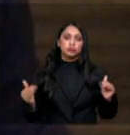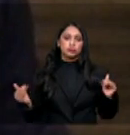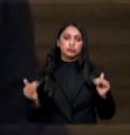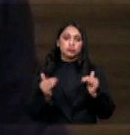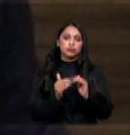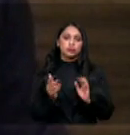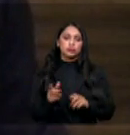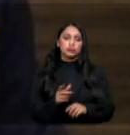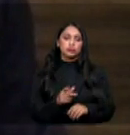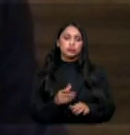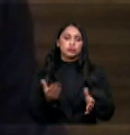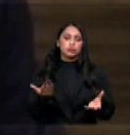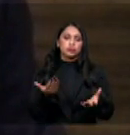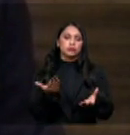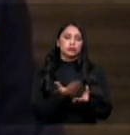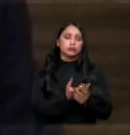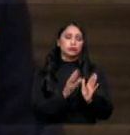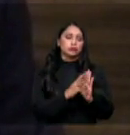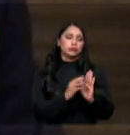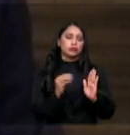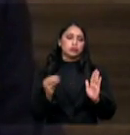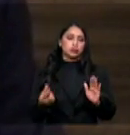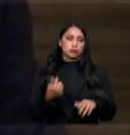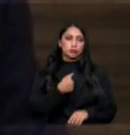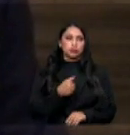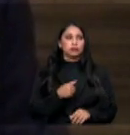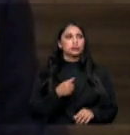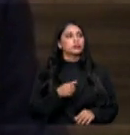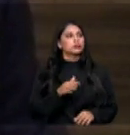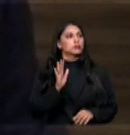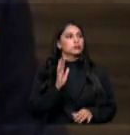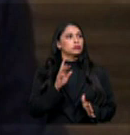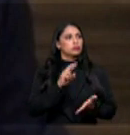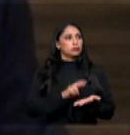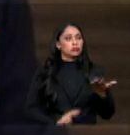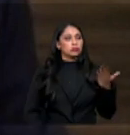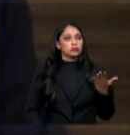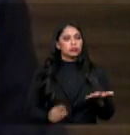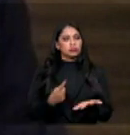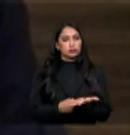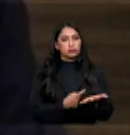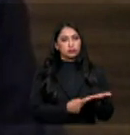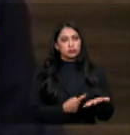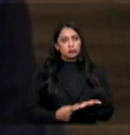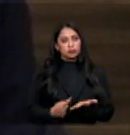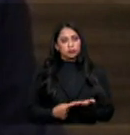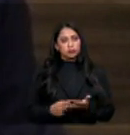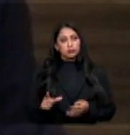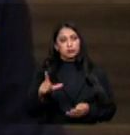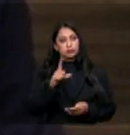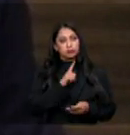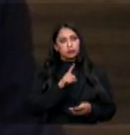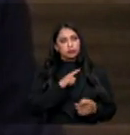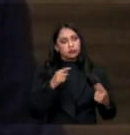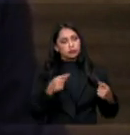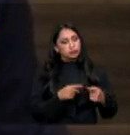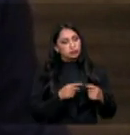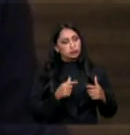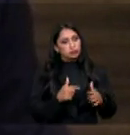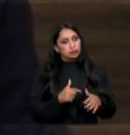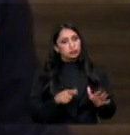próprio precedente do qual eu fui relator, o negociado prevalece sobre o